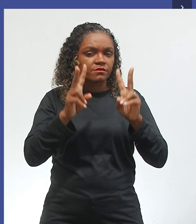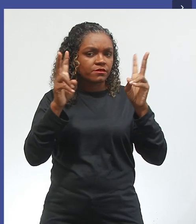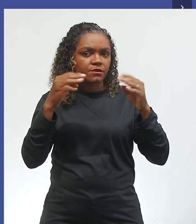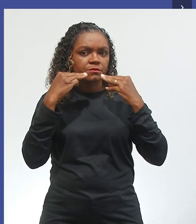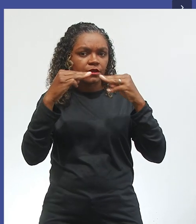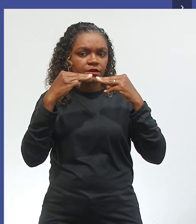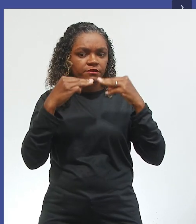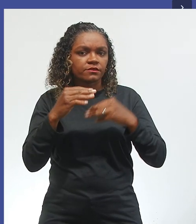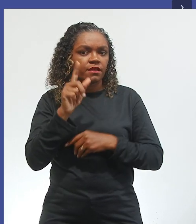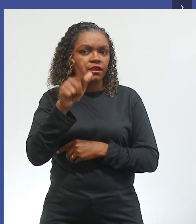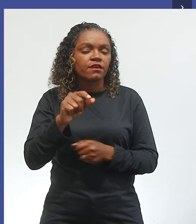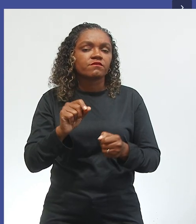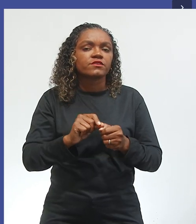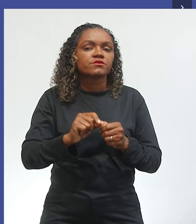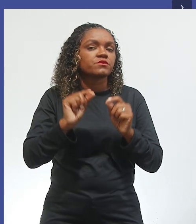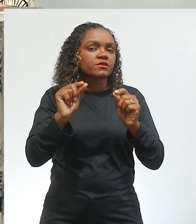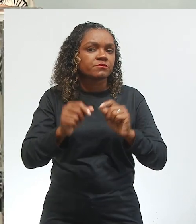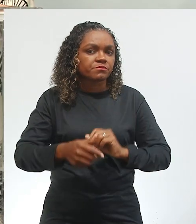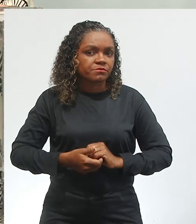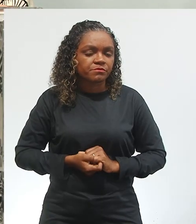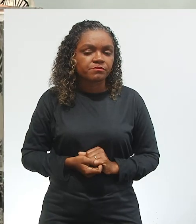quer